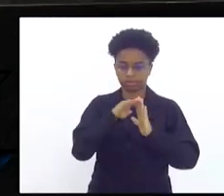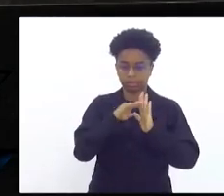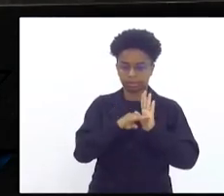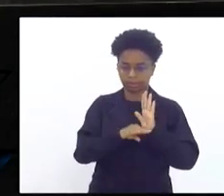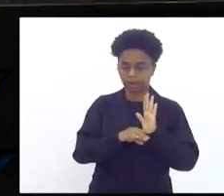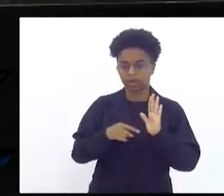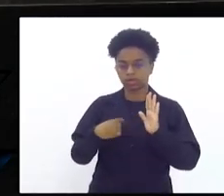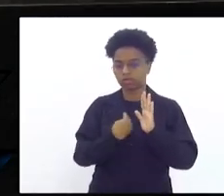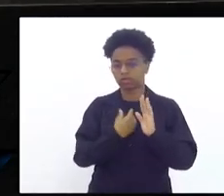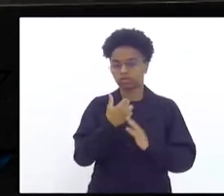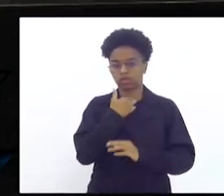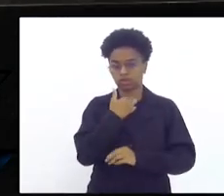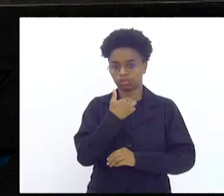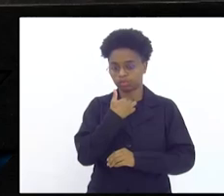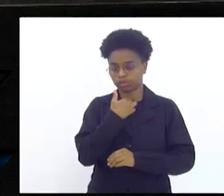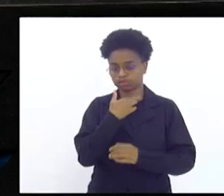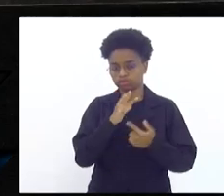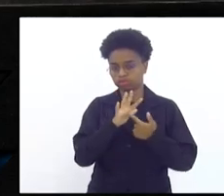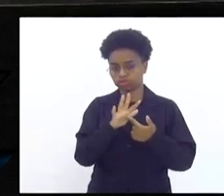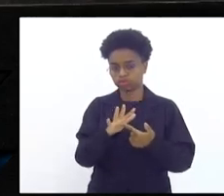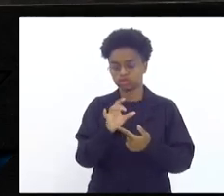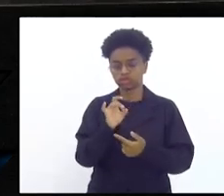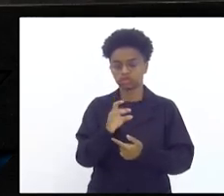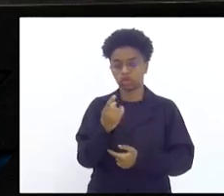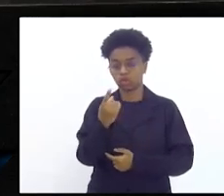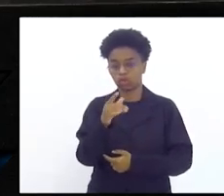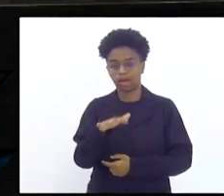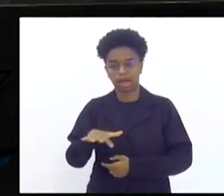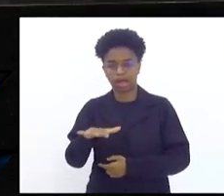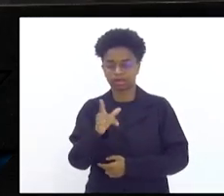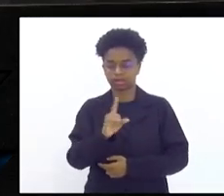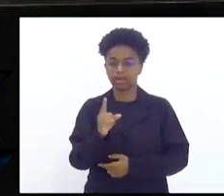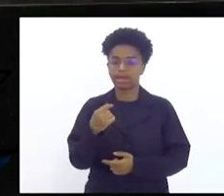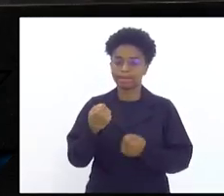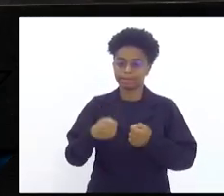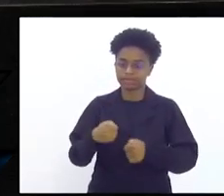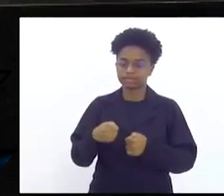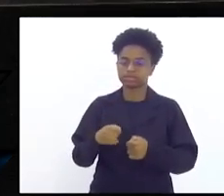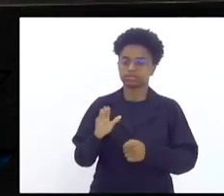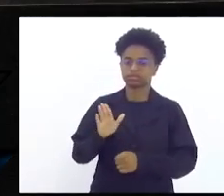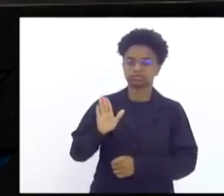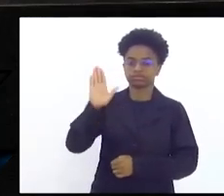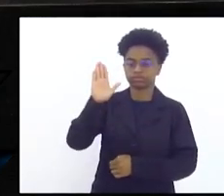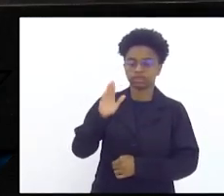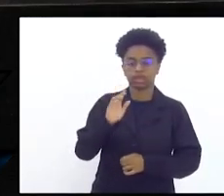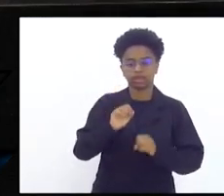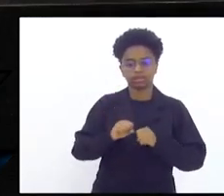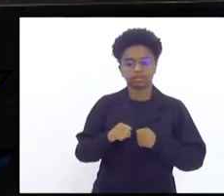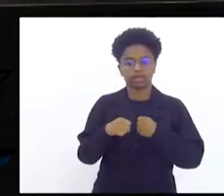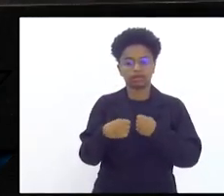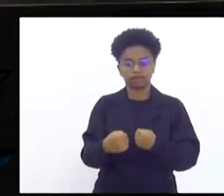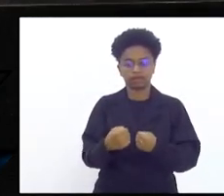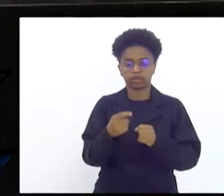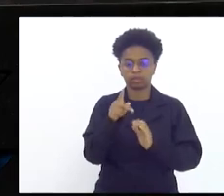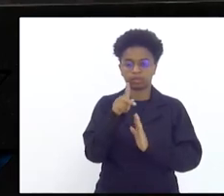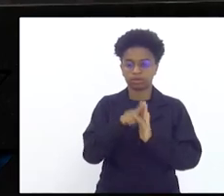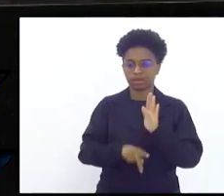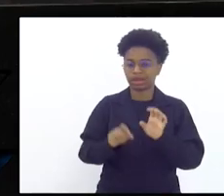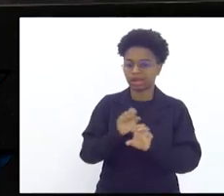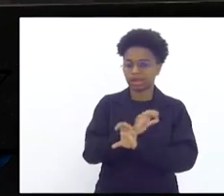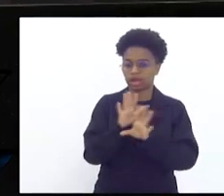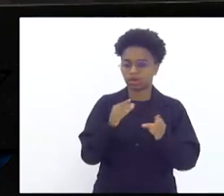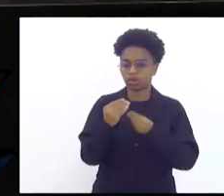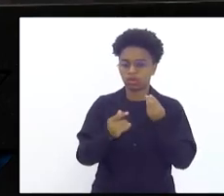podemos traçar como uma candidatura apenas de um segmento nós temos que fazer uma candidatura programática que defenda um projeto Claro